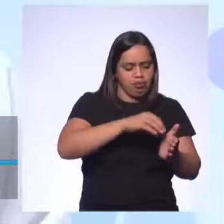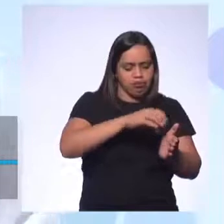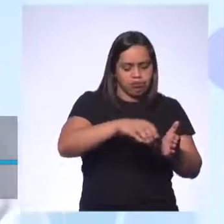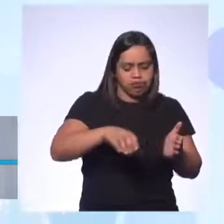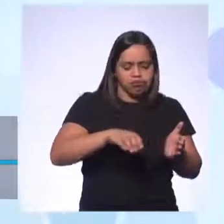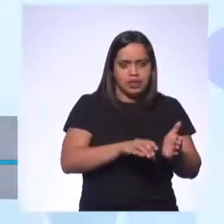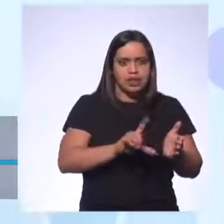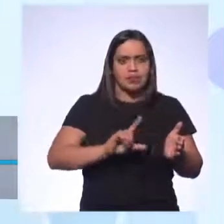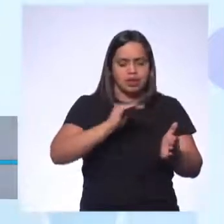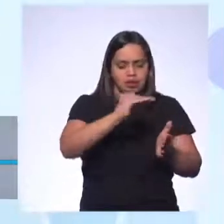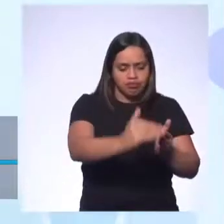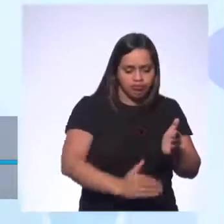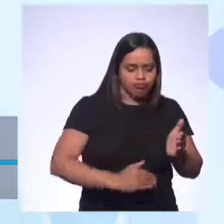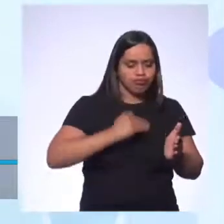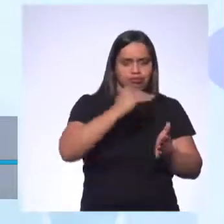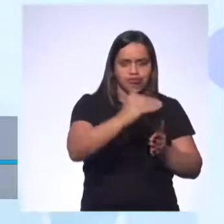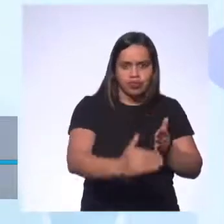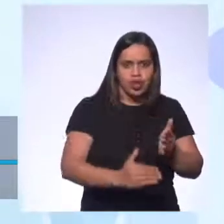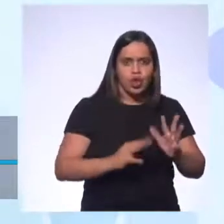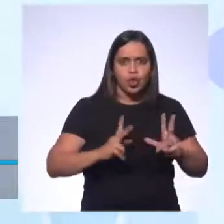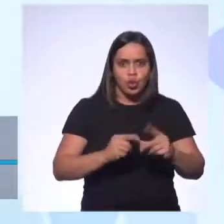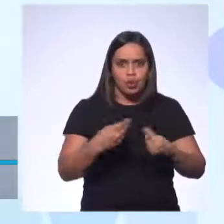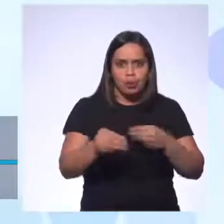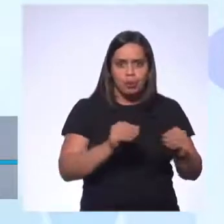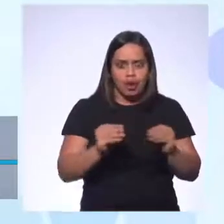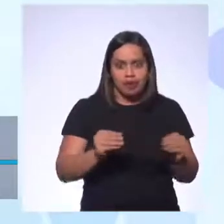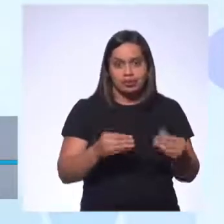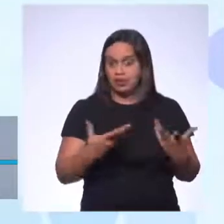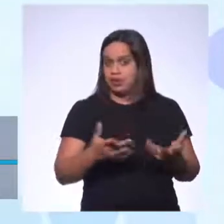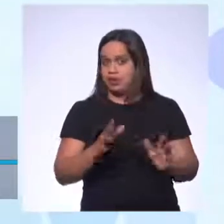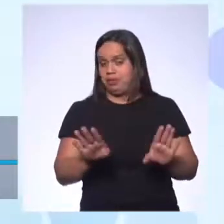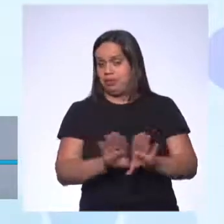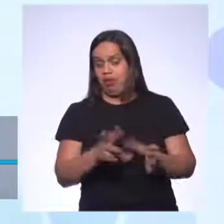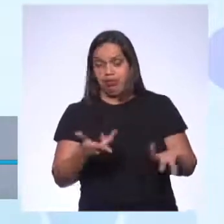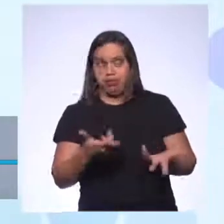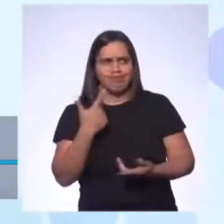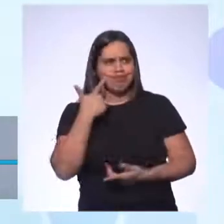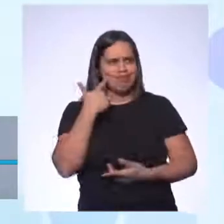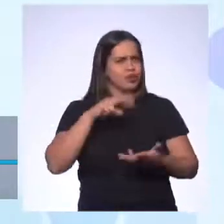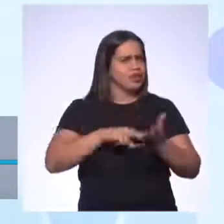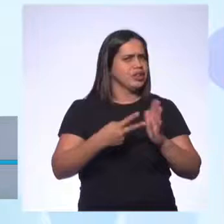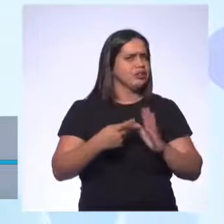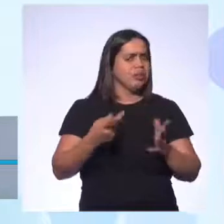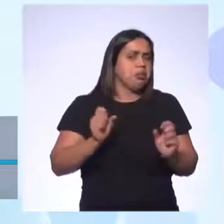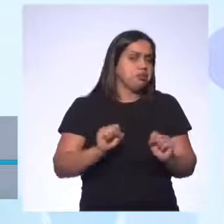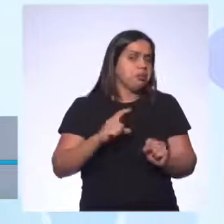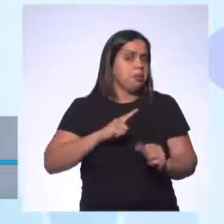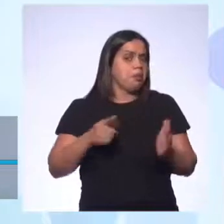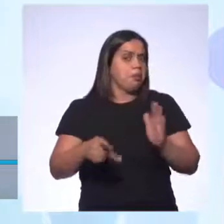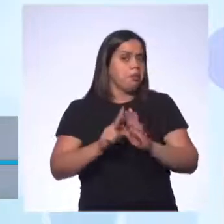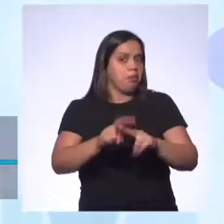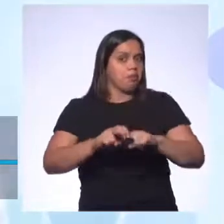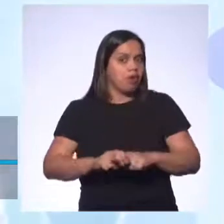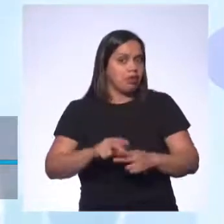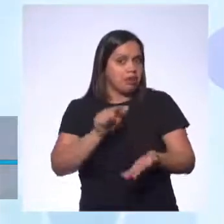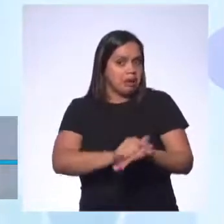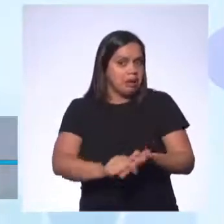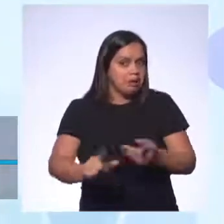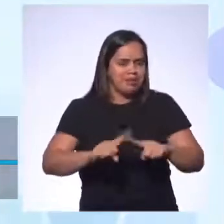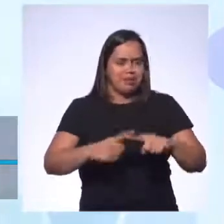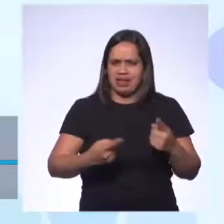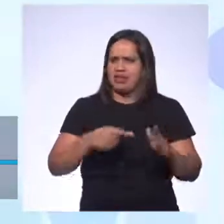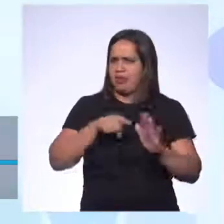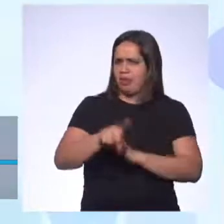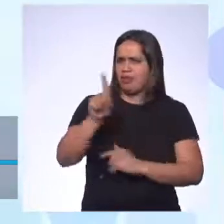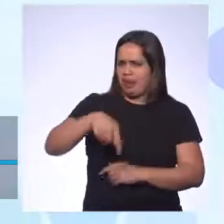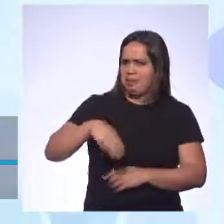é a lógica do processo, mas está aí. Pode até ser por questão higiênica, mas aí eu me faço a pergunta, será que é mais higiênico mesmo?